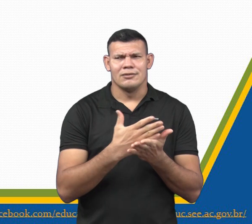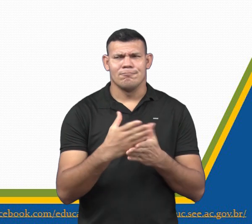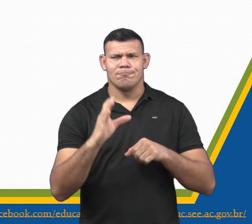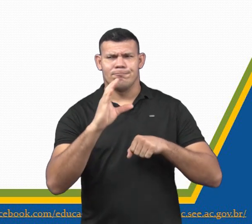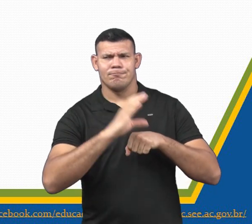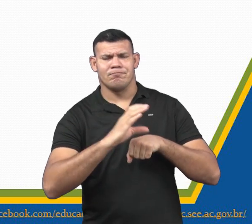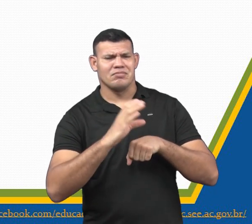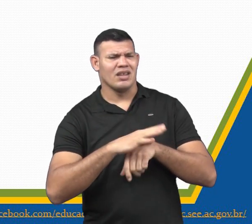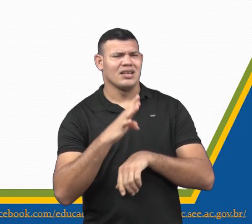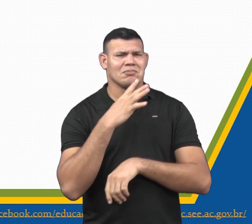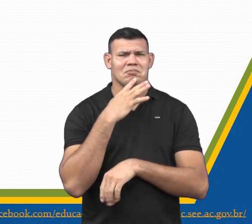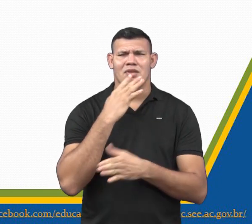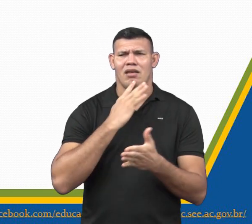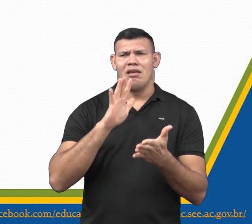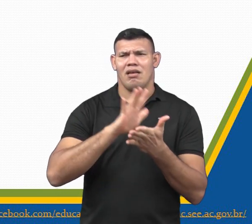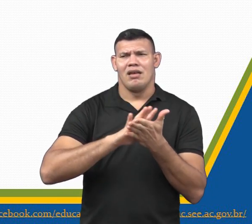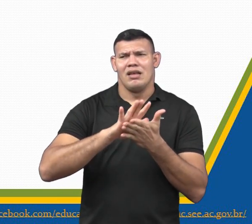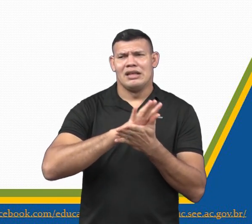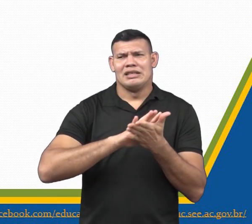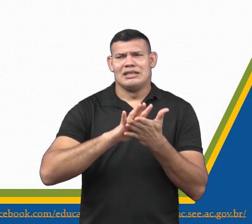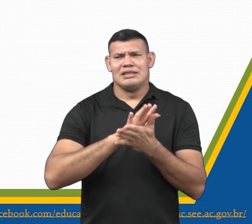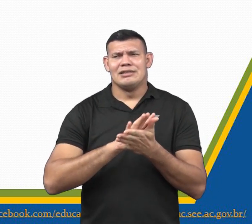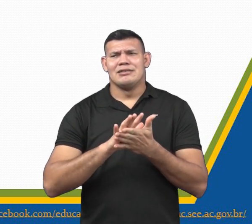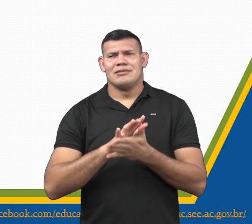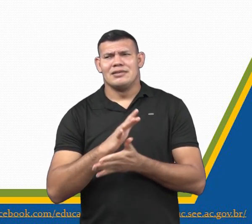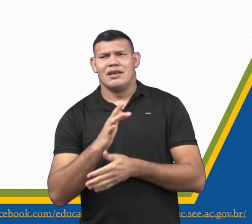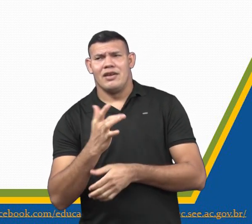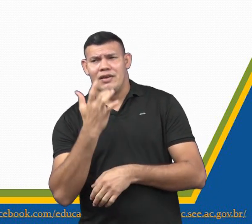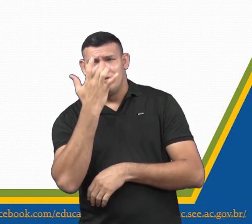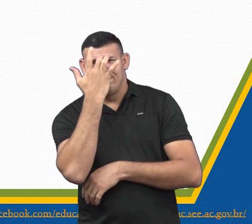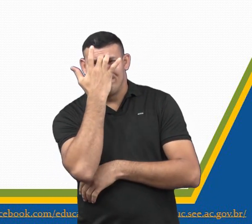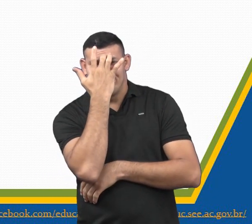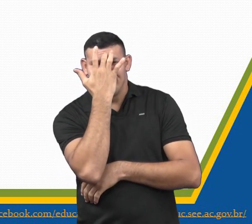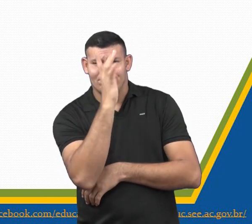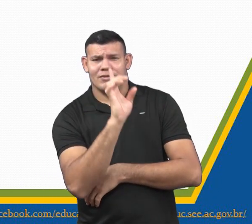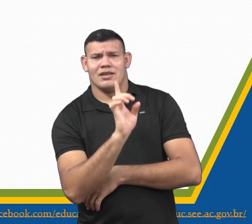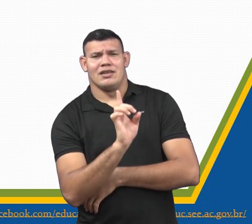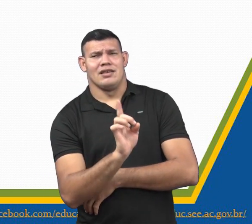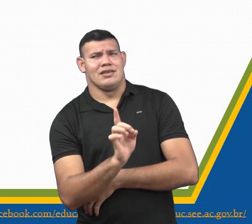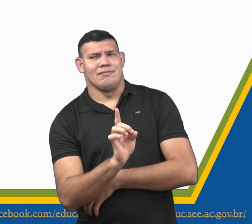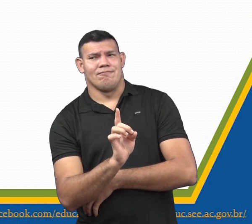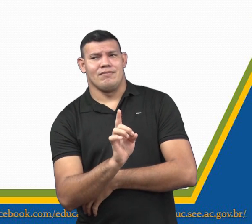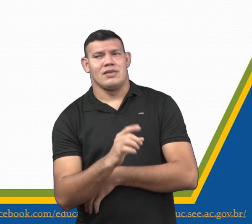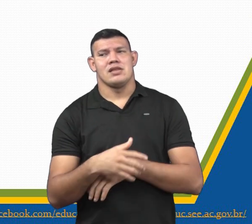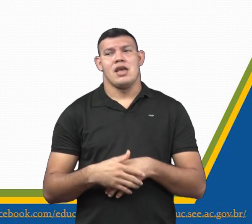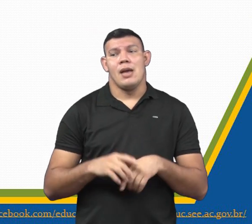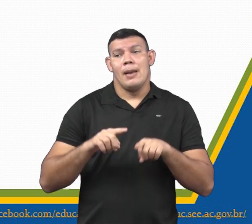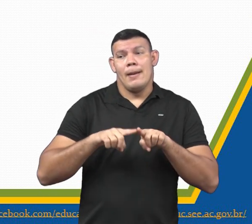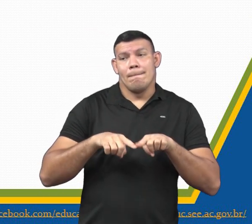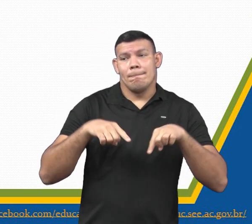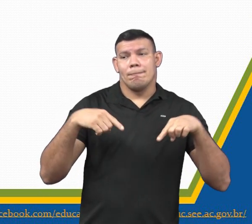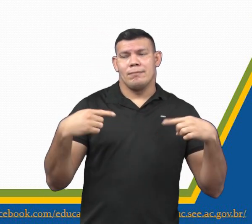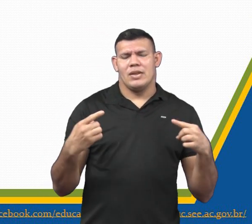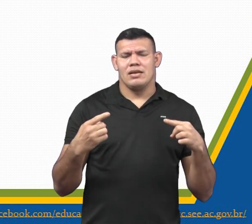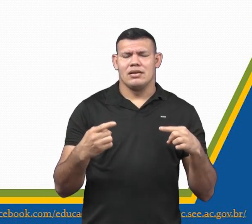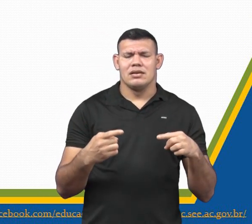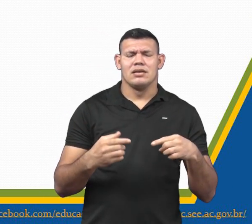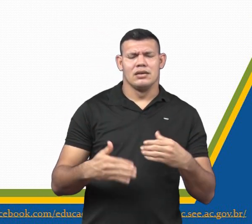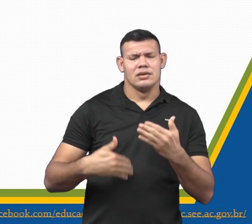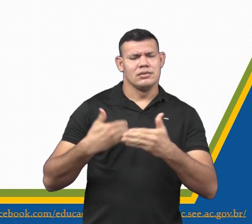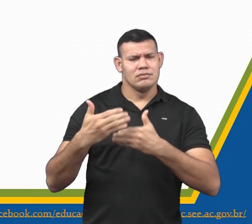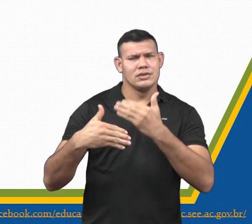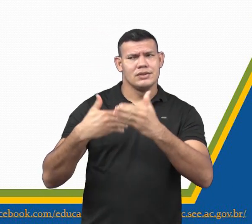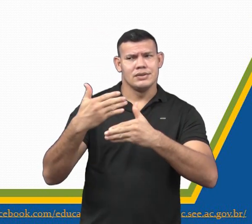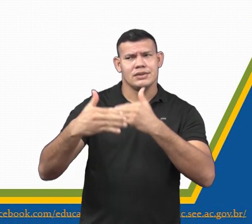construindo nossa história. Meus pais tiveram 3 filhos. Eu, o mais velho, Paulo, o